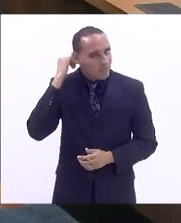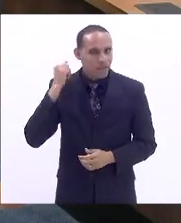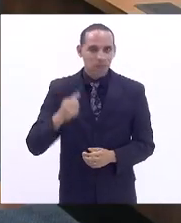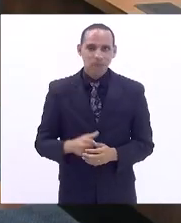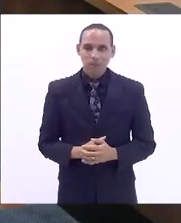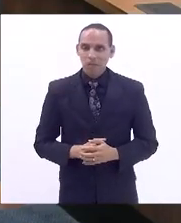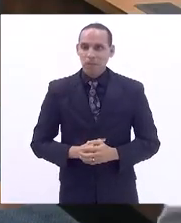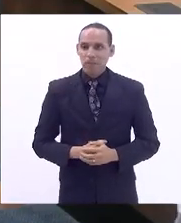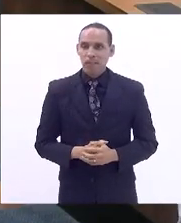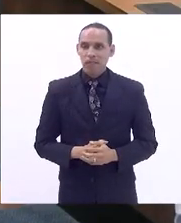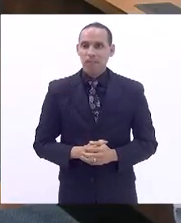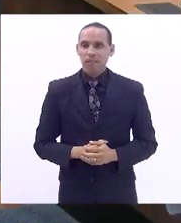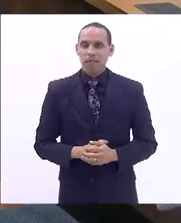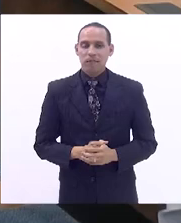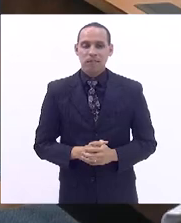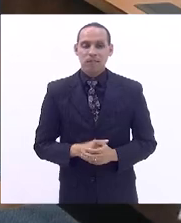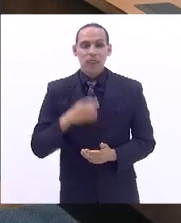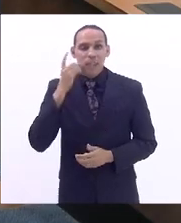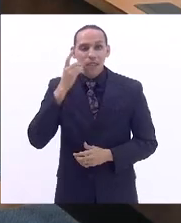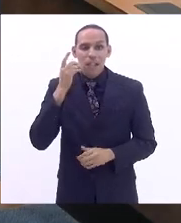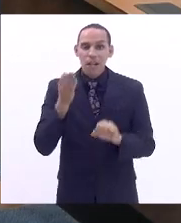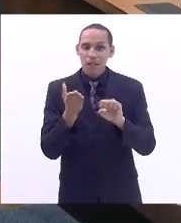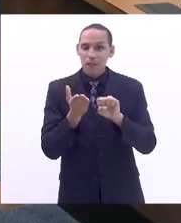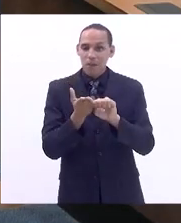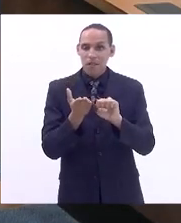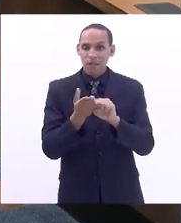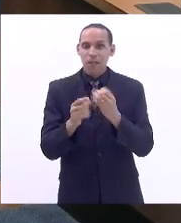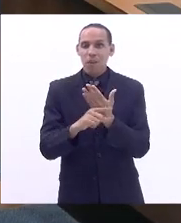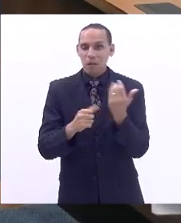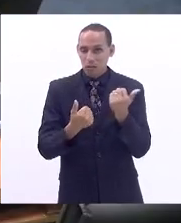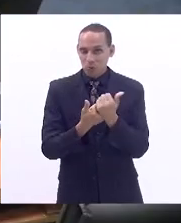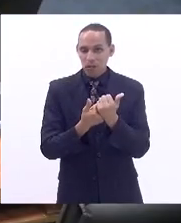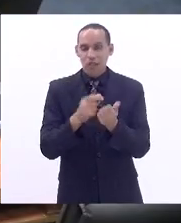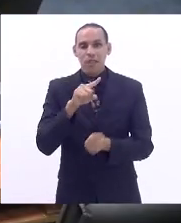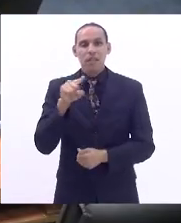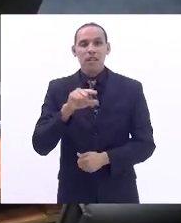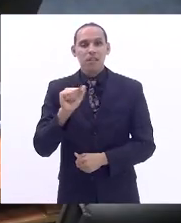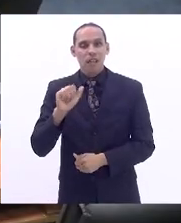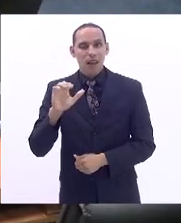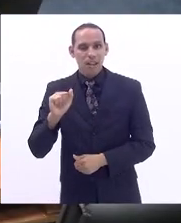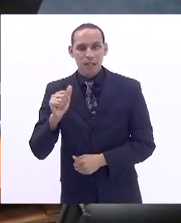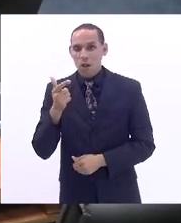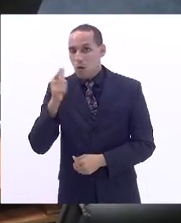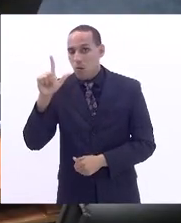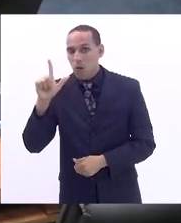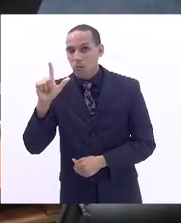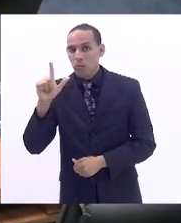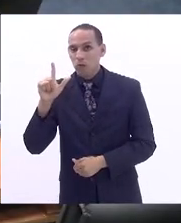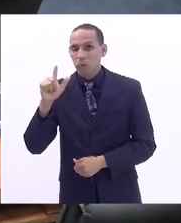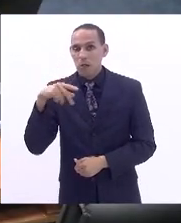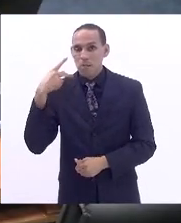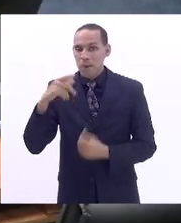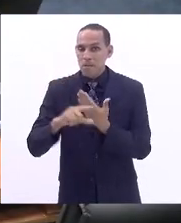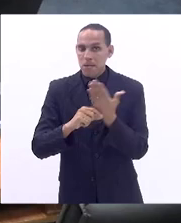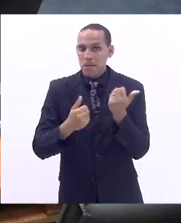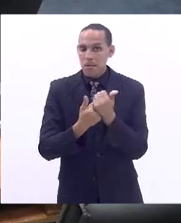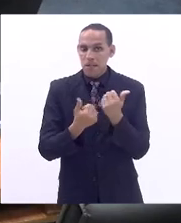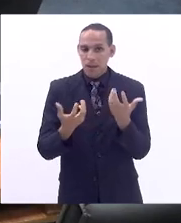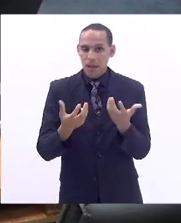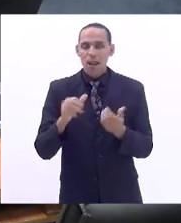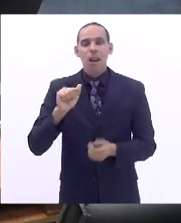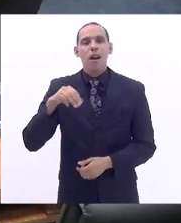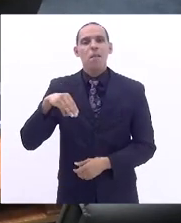o Deputado Samuel para o autor Deputado Renato Zaca outro mais algum outro parlamentar que queira